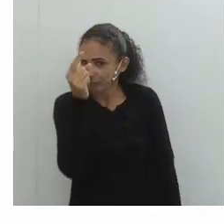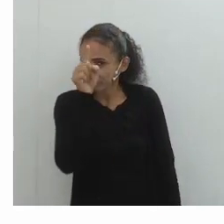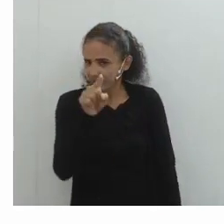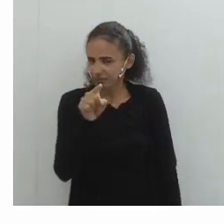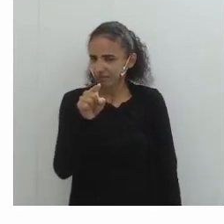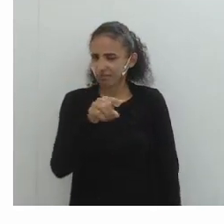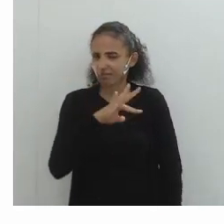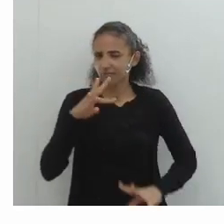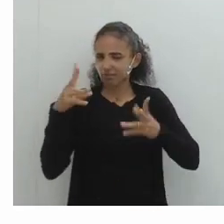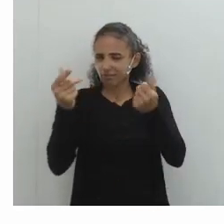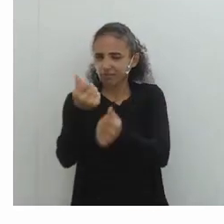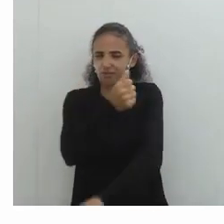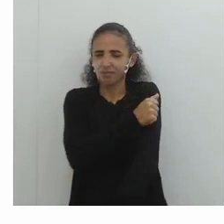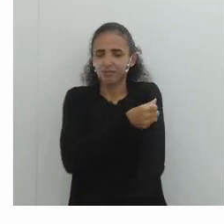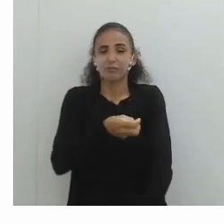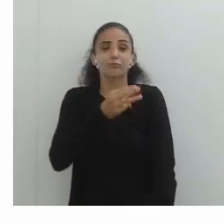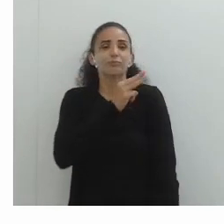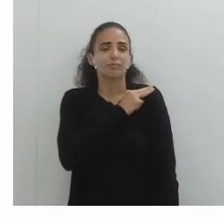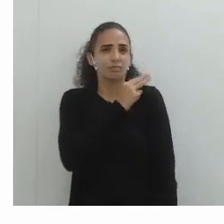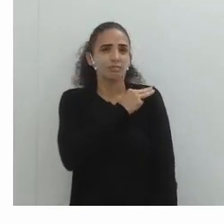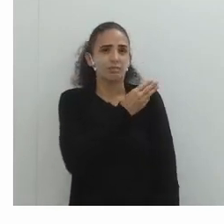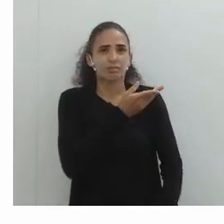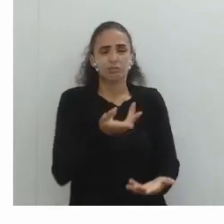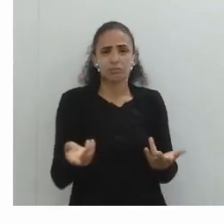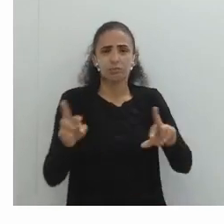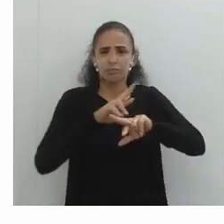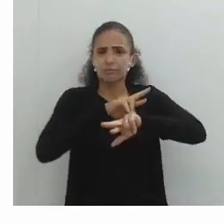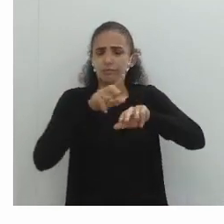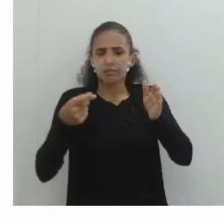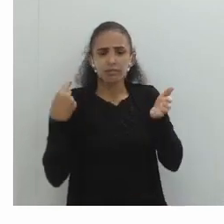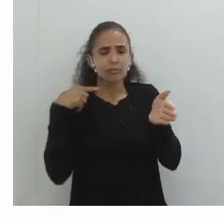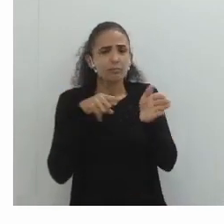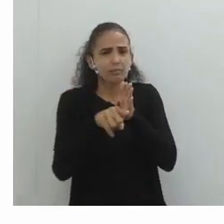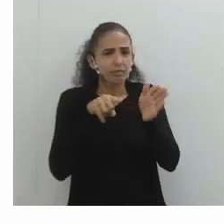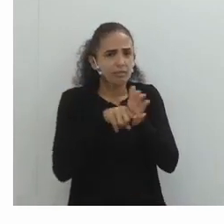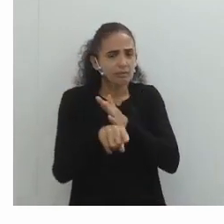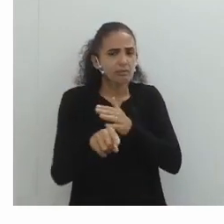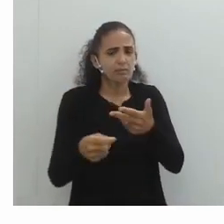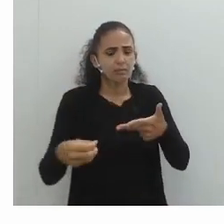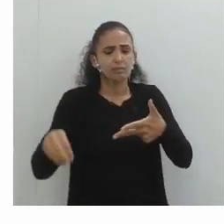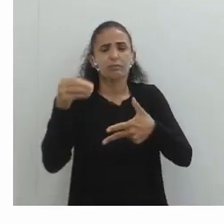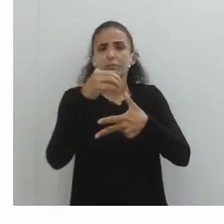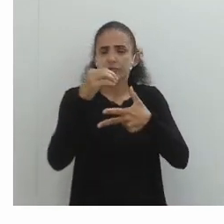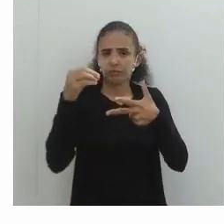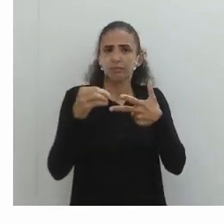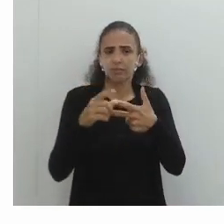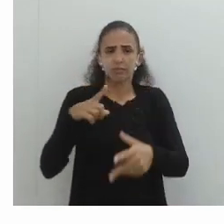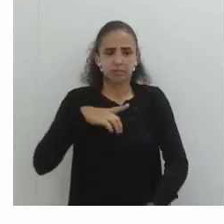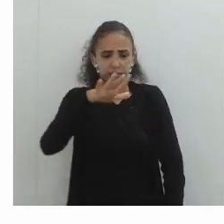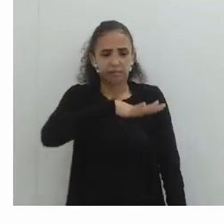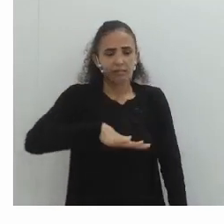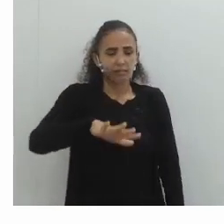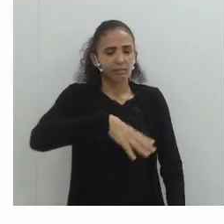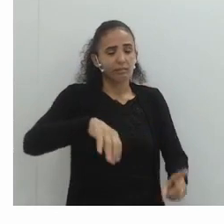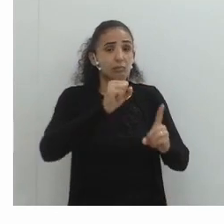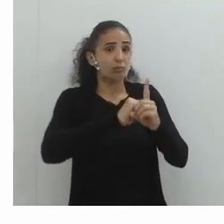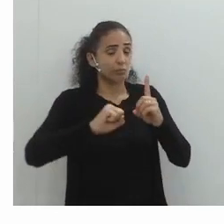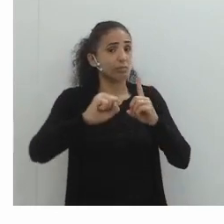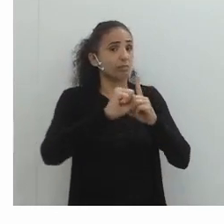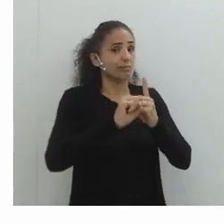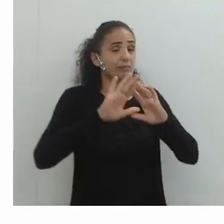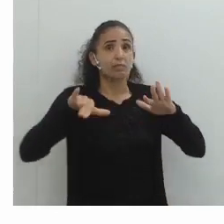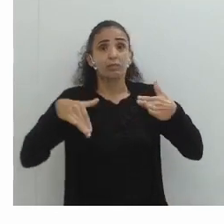você precisa entender que, por exemplo, caiu várias questões sobre jogo, onde estão relacionados esses espaços sociais, quais são